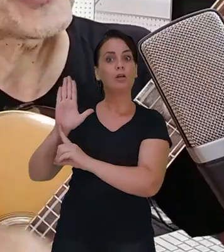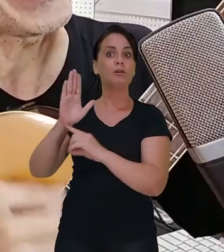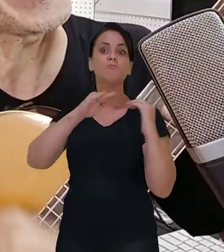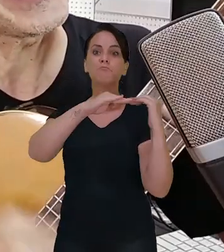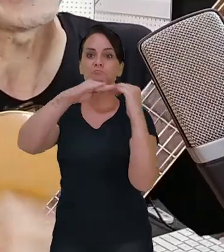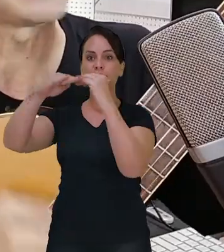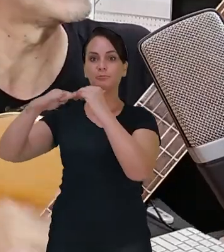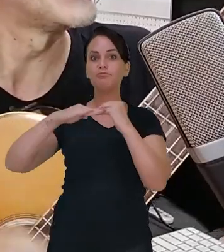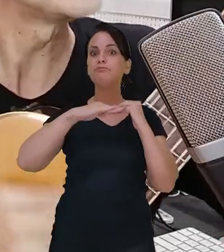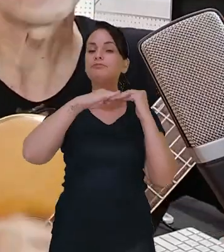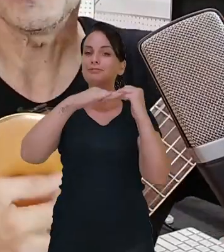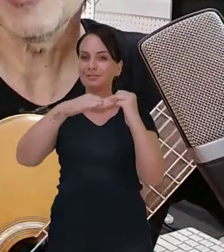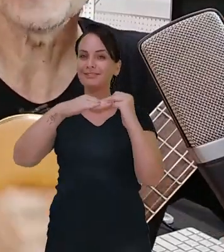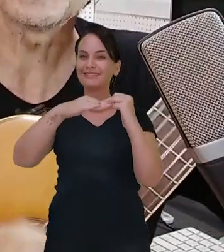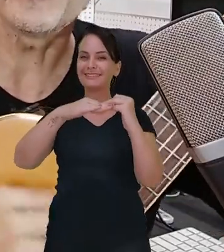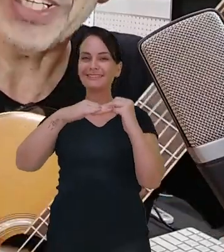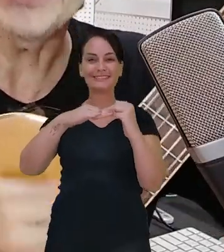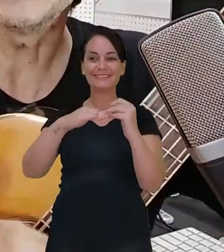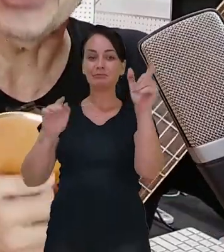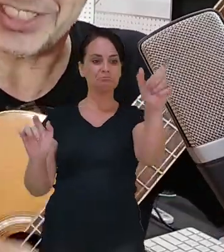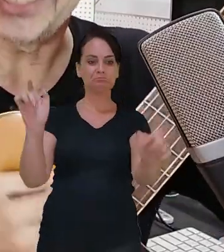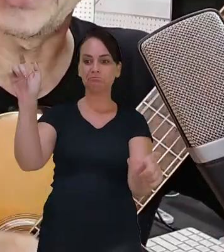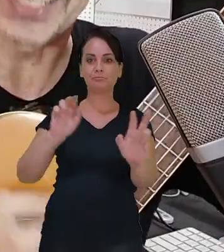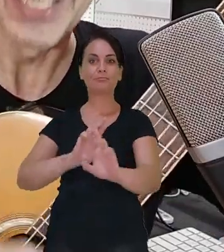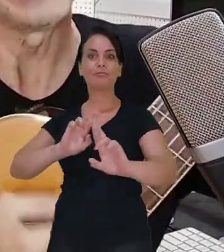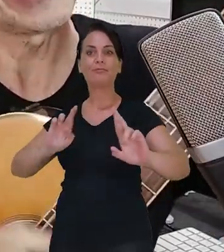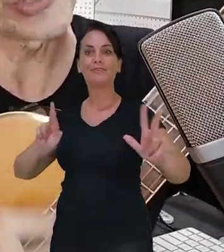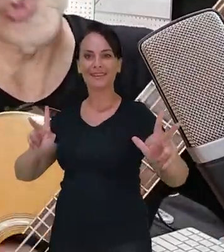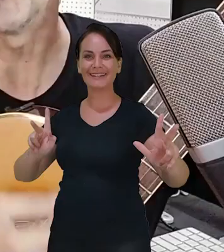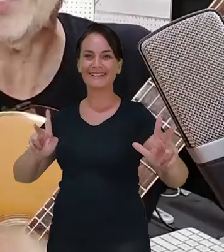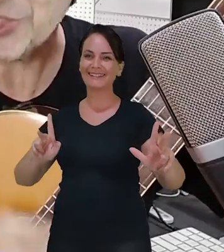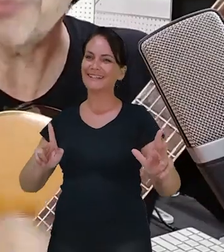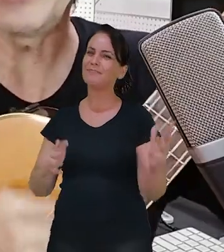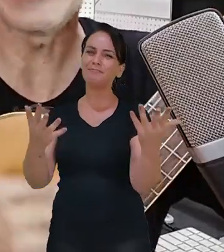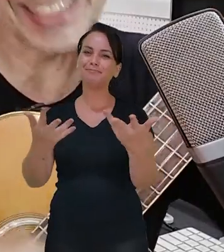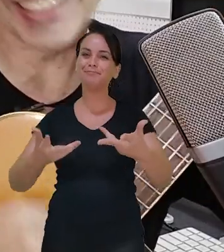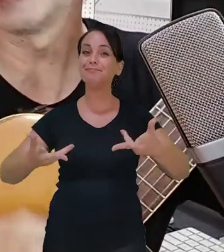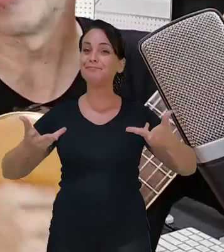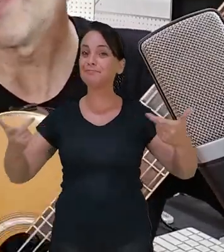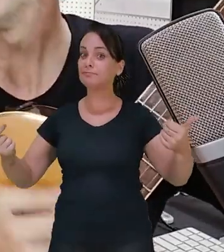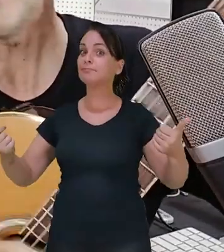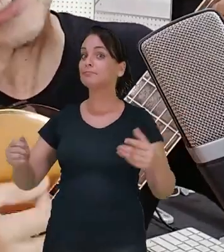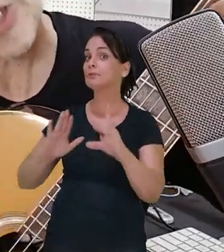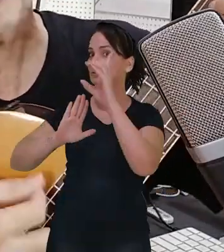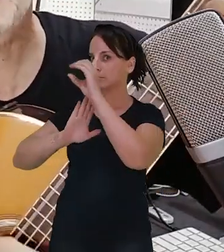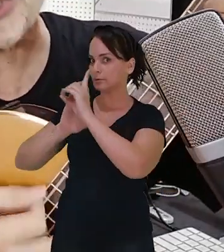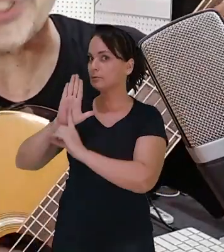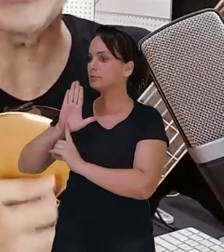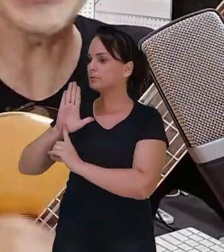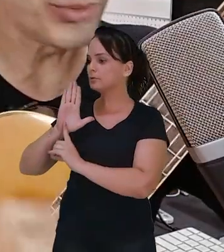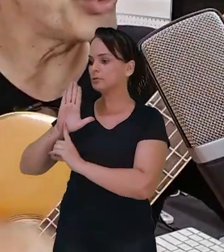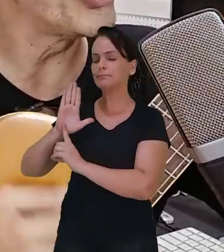ser iguais. Somos diferentes, isto é demais. Mas